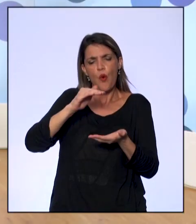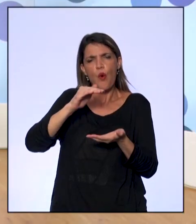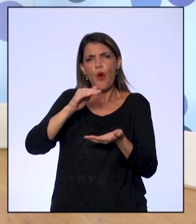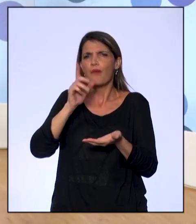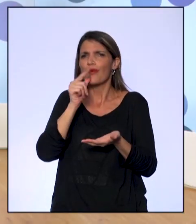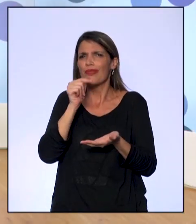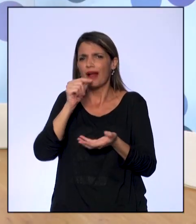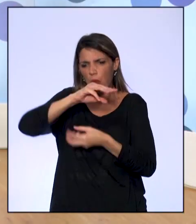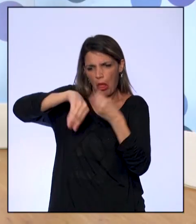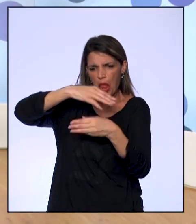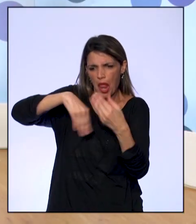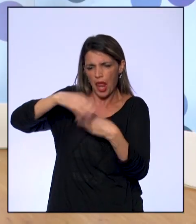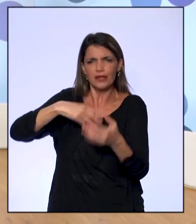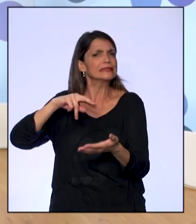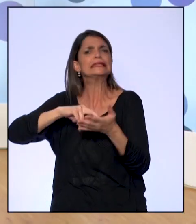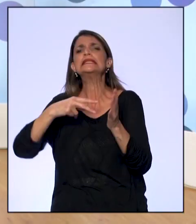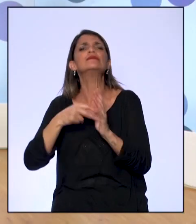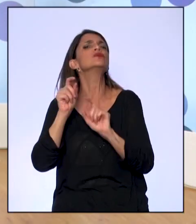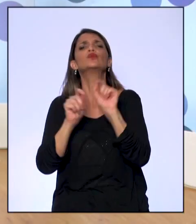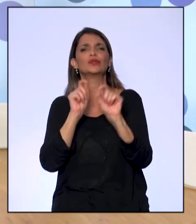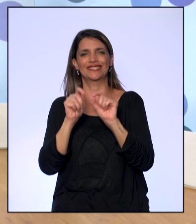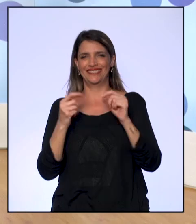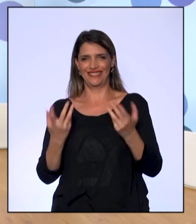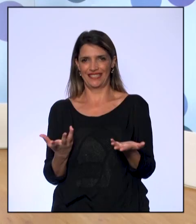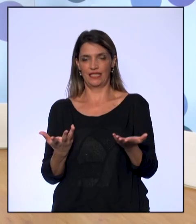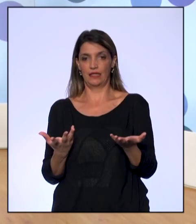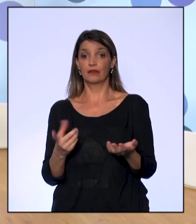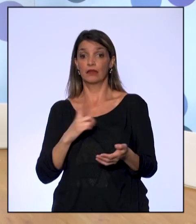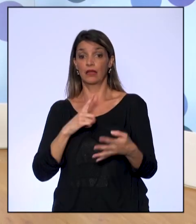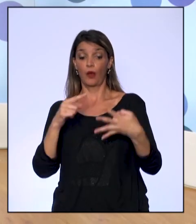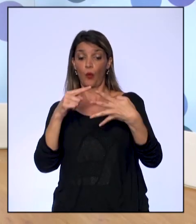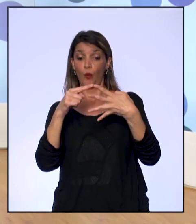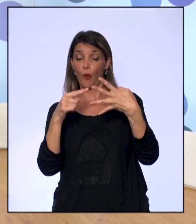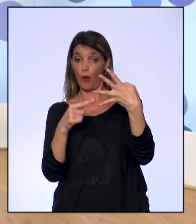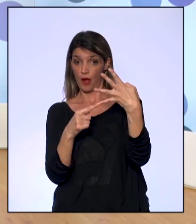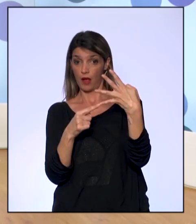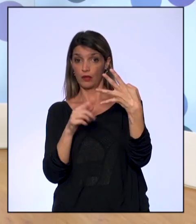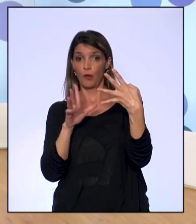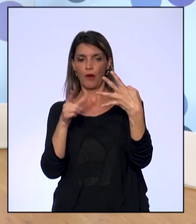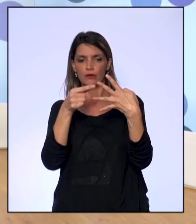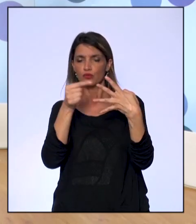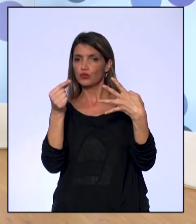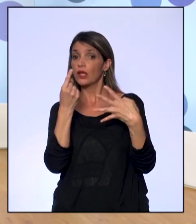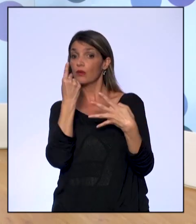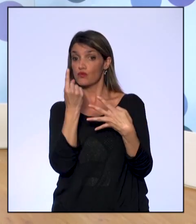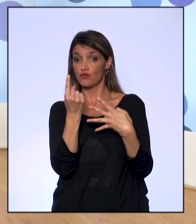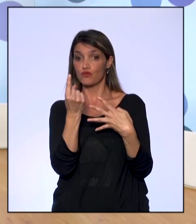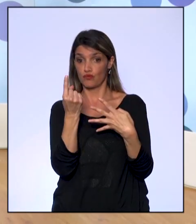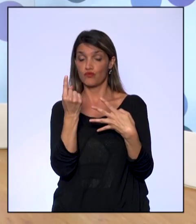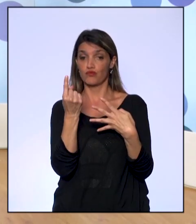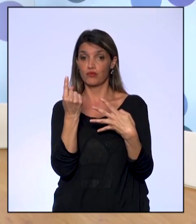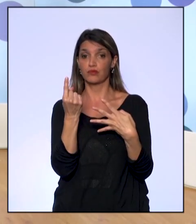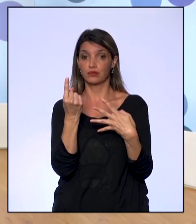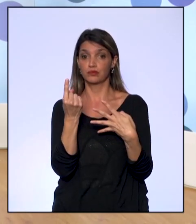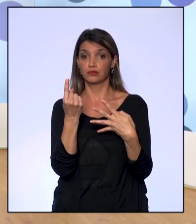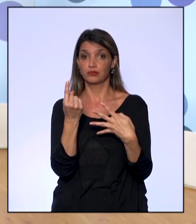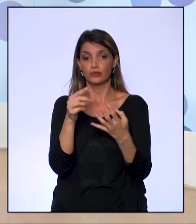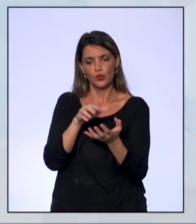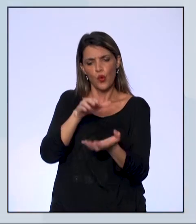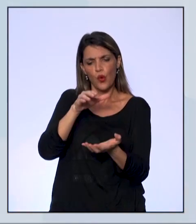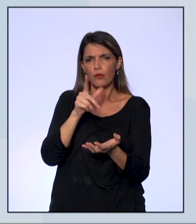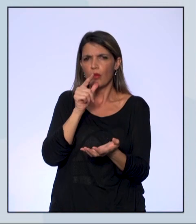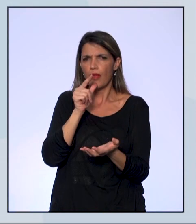copo d'água a tempestade em copo d'água prefeito você vai você vai ver quatro expressões a gente conversou quer que você deu o significado de